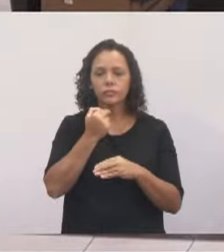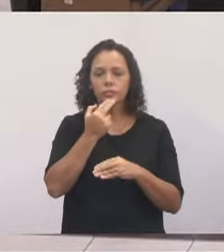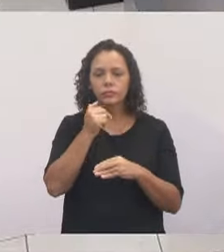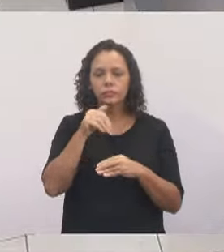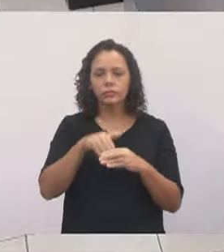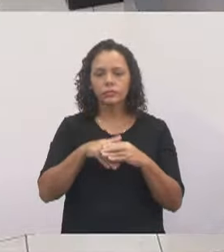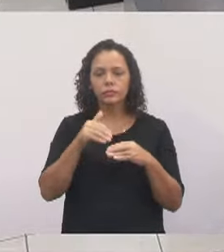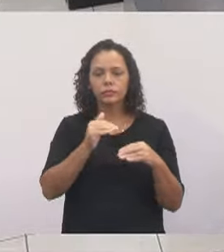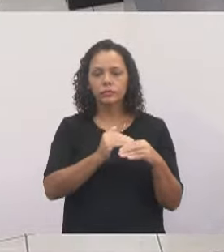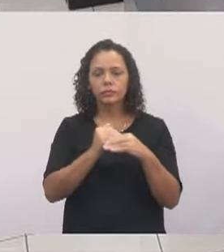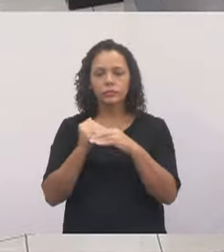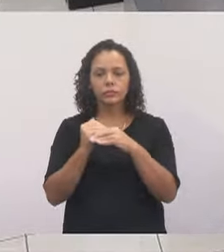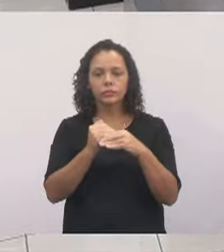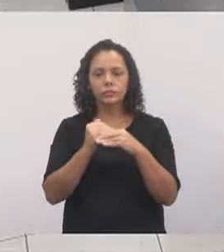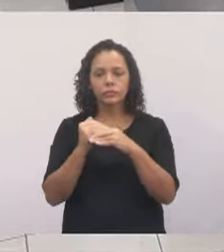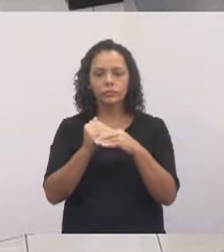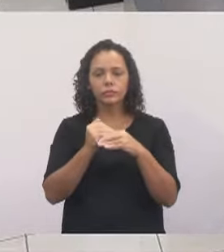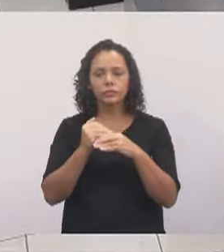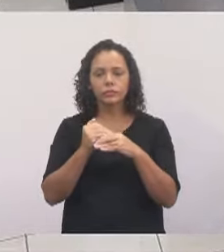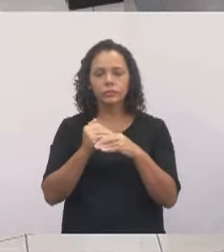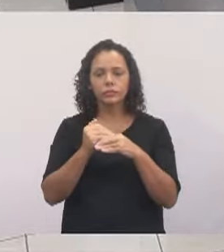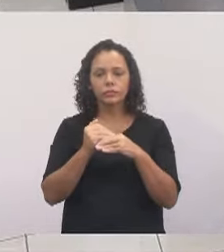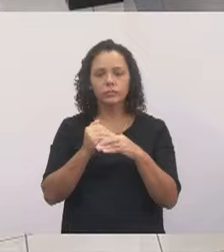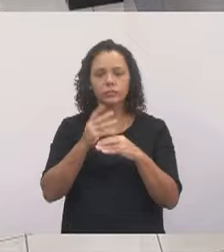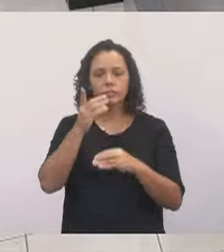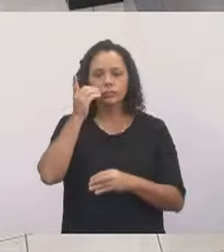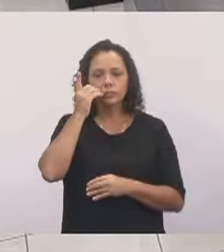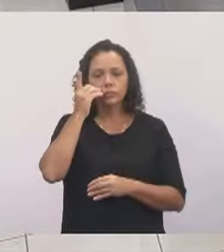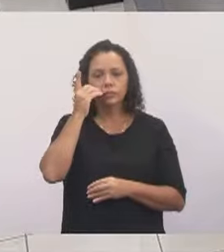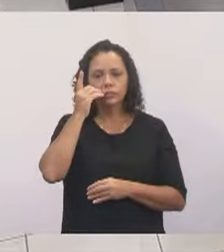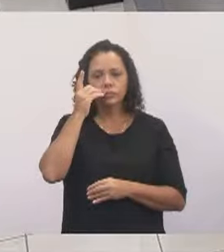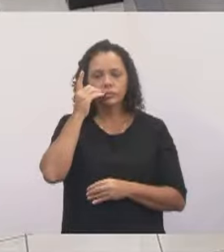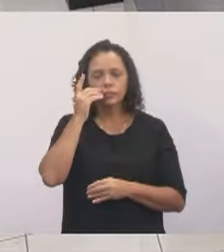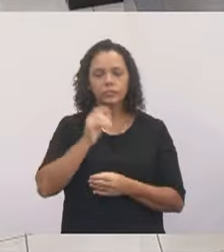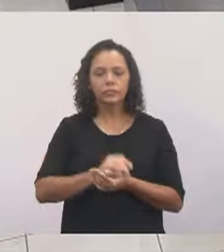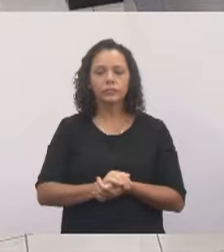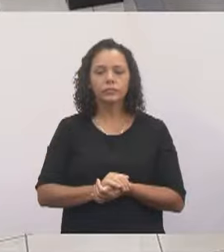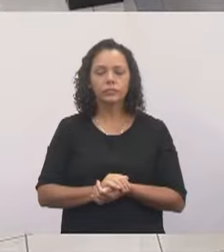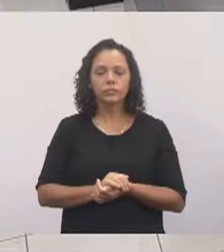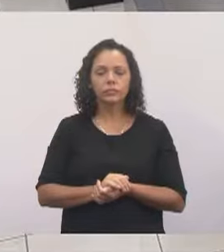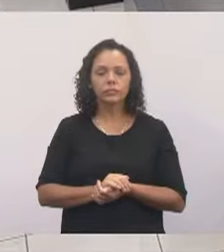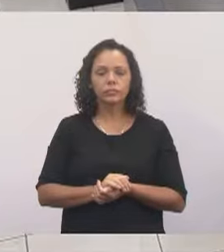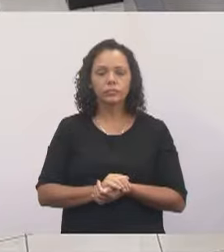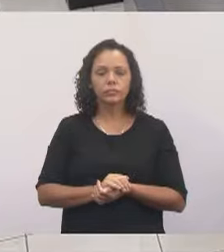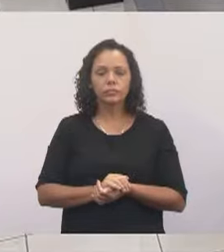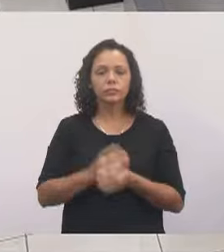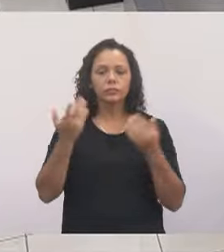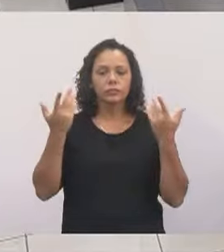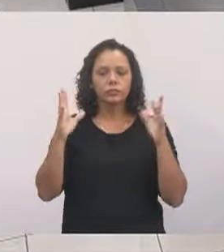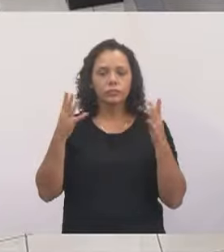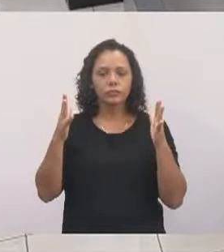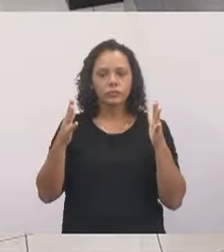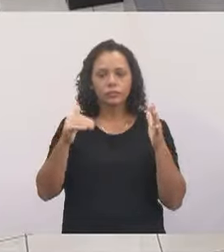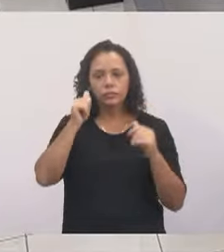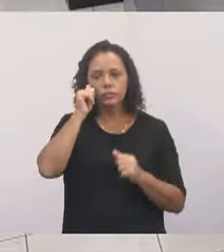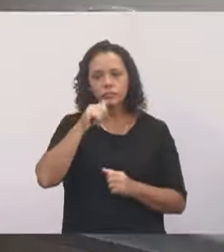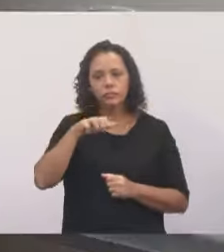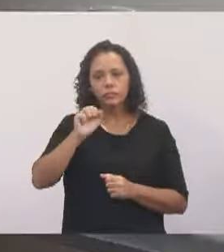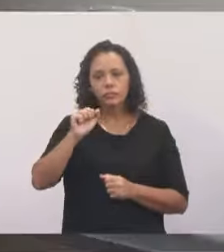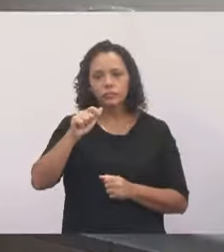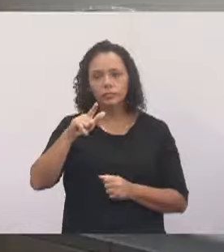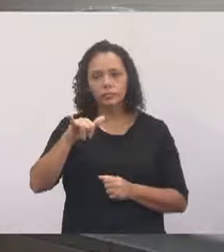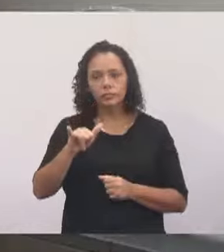Lua? Meu voto é favorável. Como vota vereador Dude? Para finalizar, parabéns aí à senhora Eli,